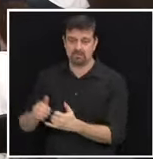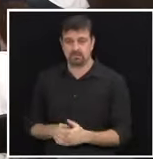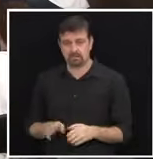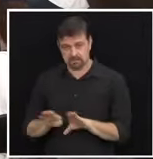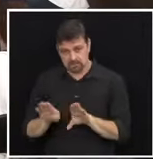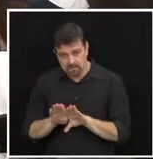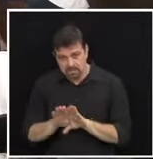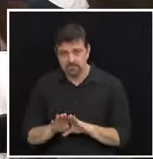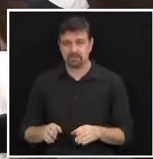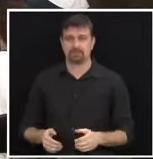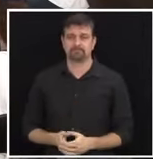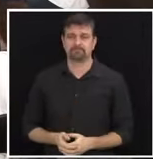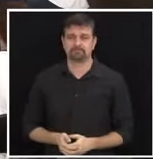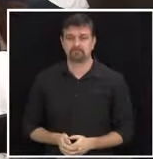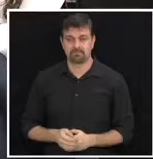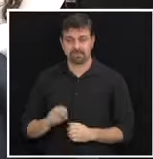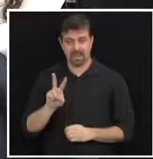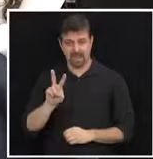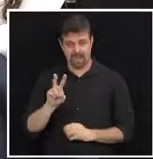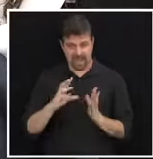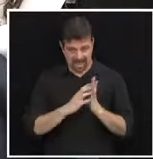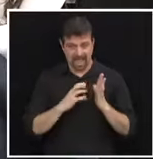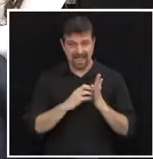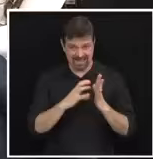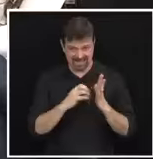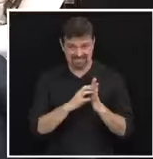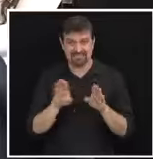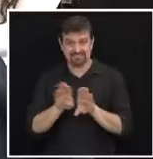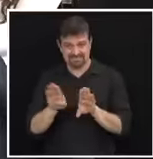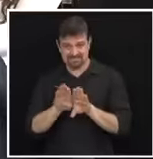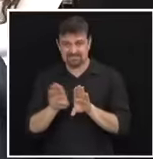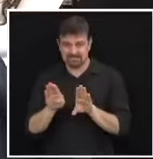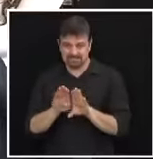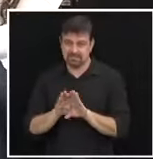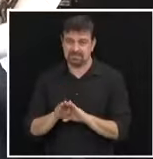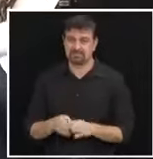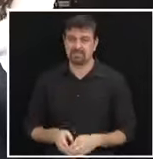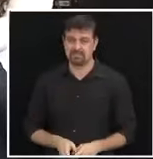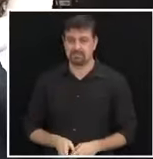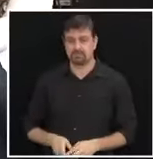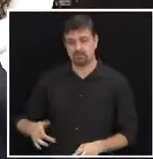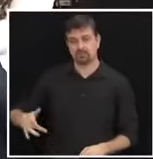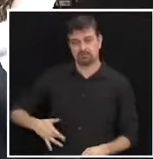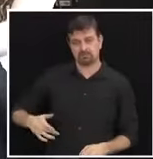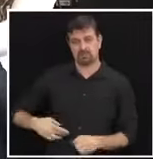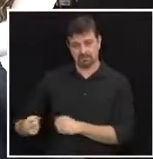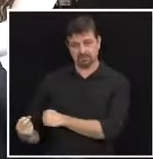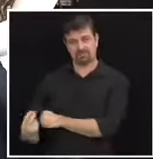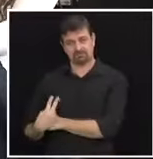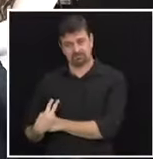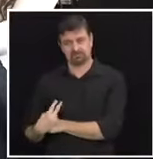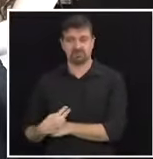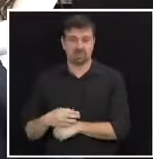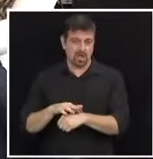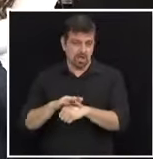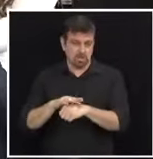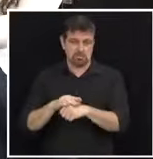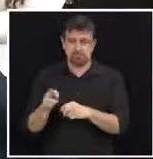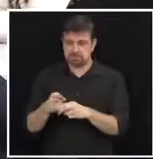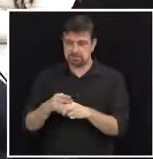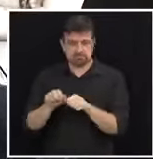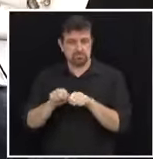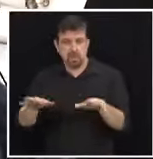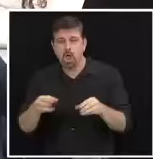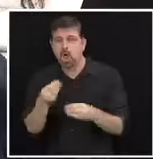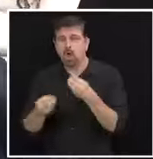em relação à AIDS, como a gente estava falando no primeiro bloco aqui, também como com as DSTs, hepatite aí.